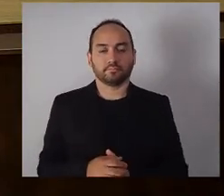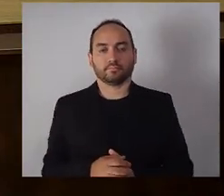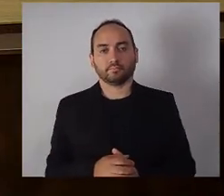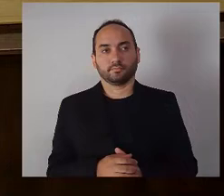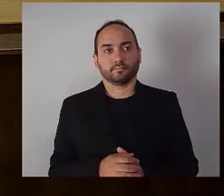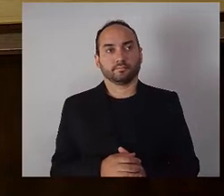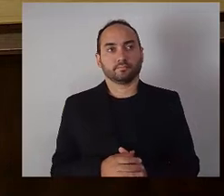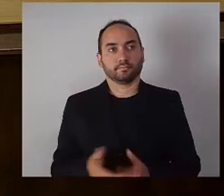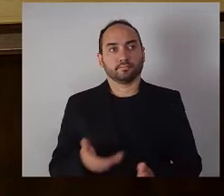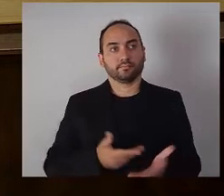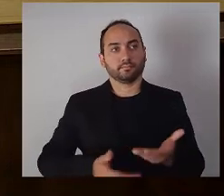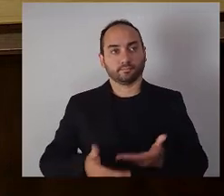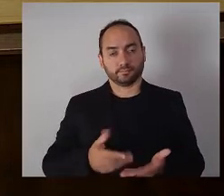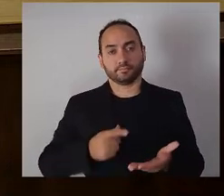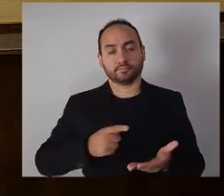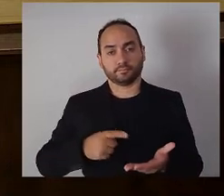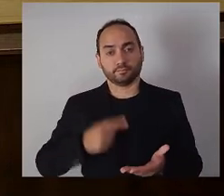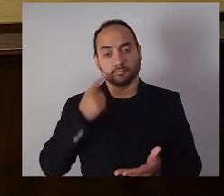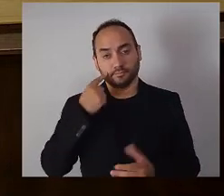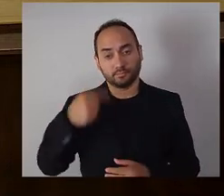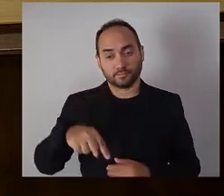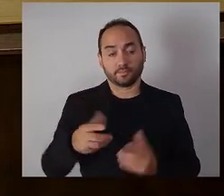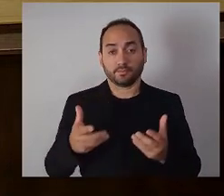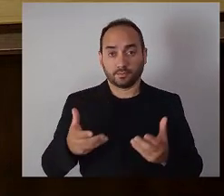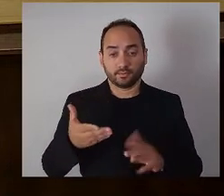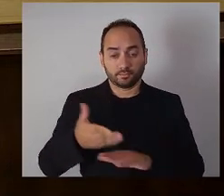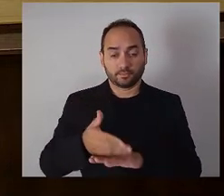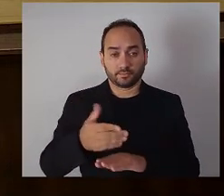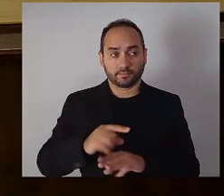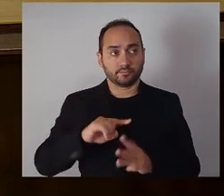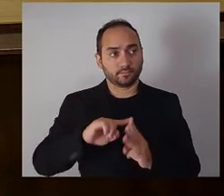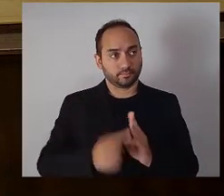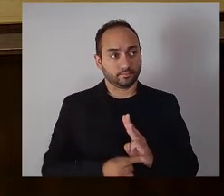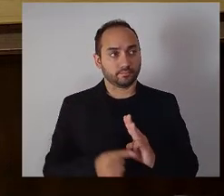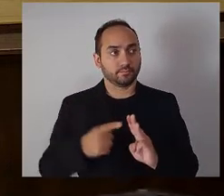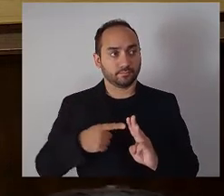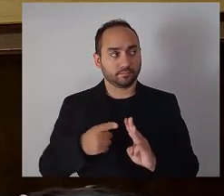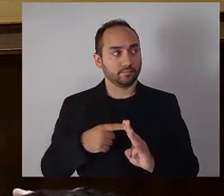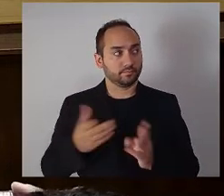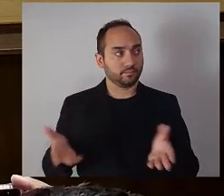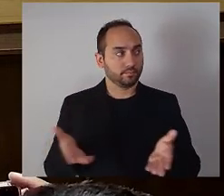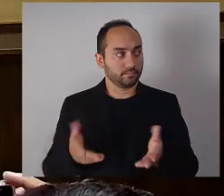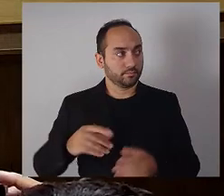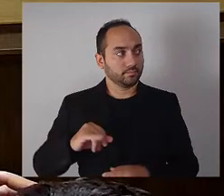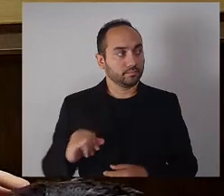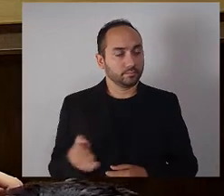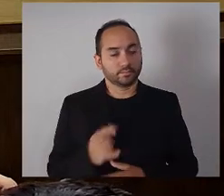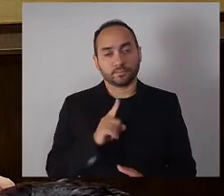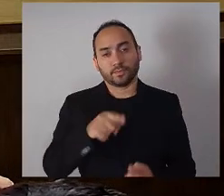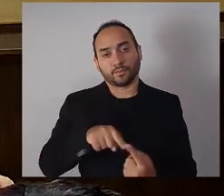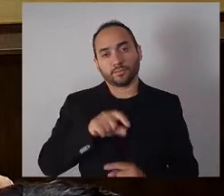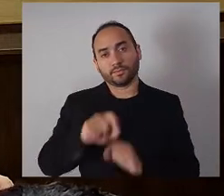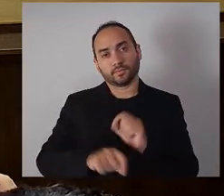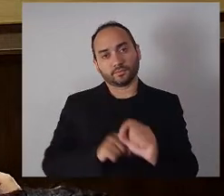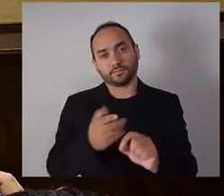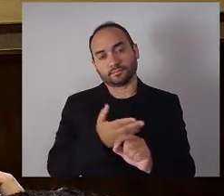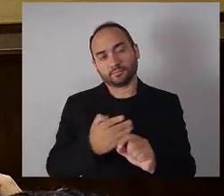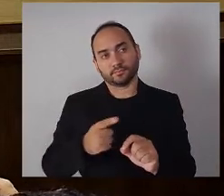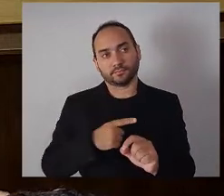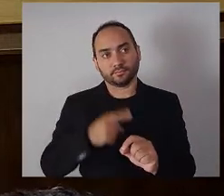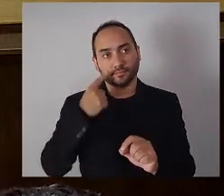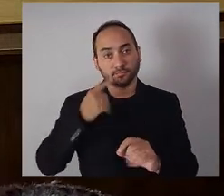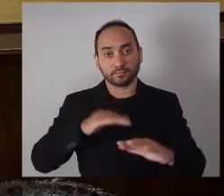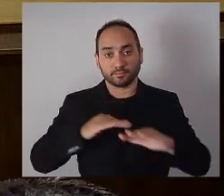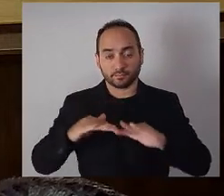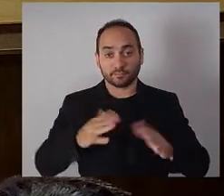de colaboração e a gente quer participar. Então, os três estão participando e o objetivo é justamente esse, a gente